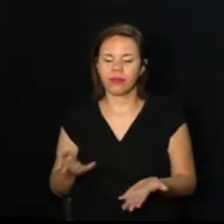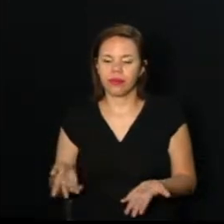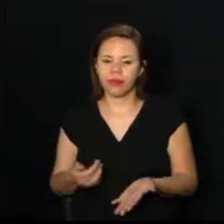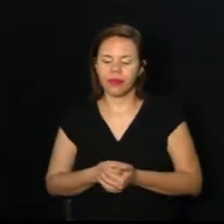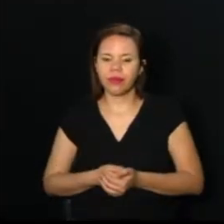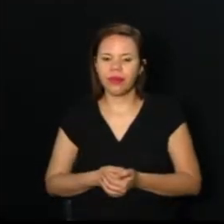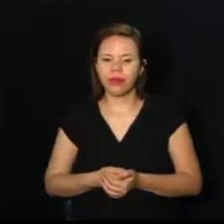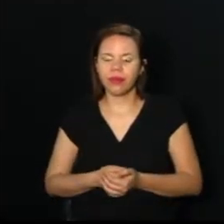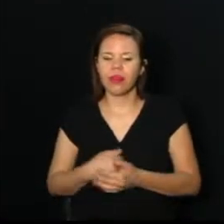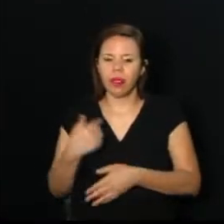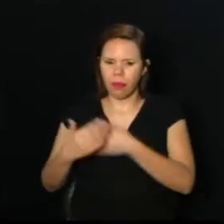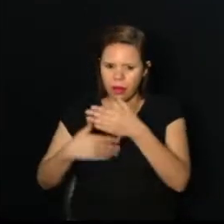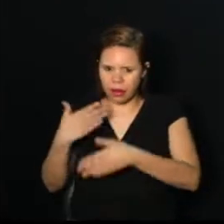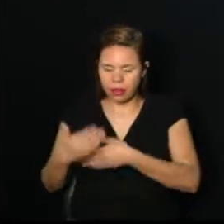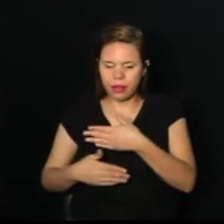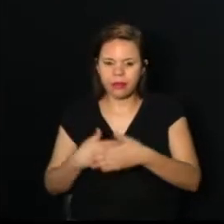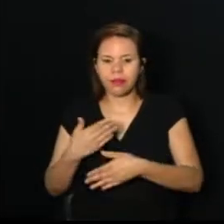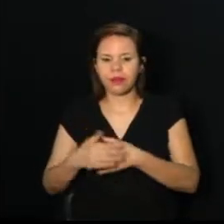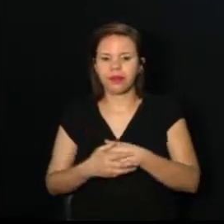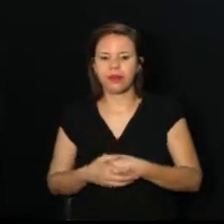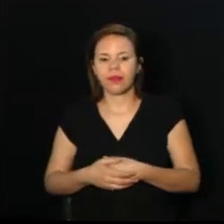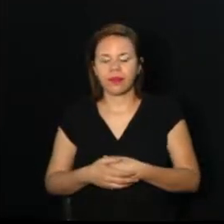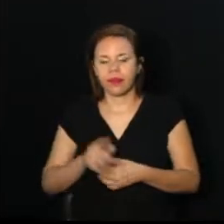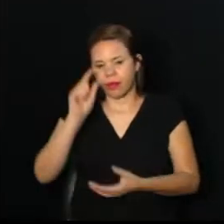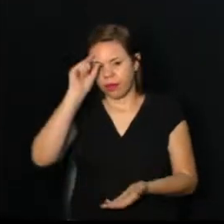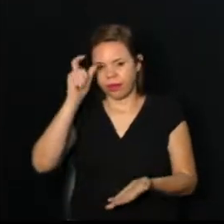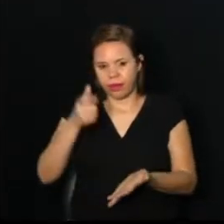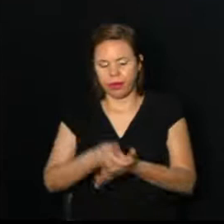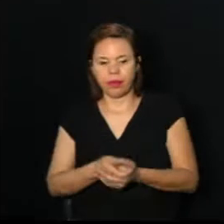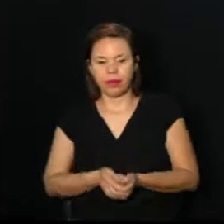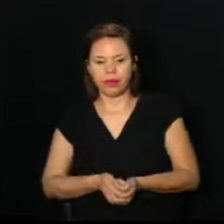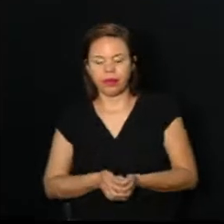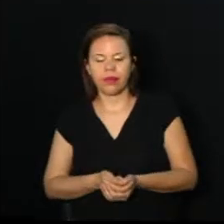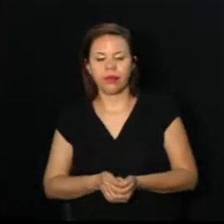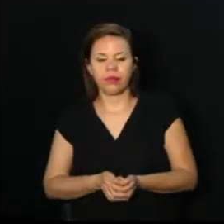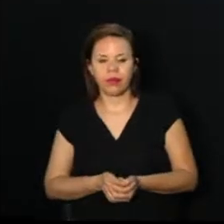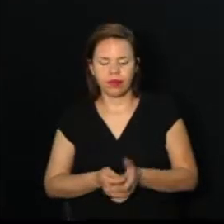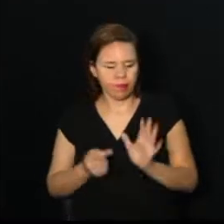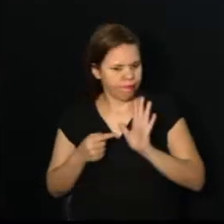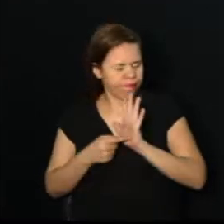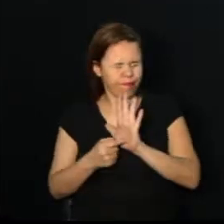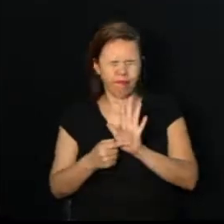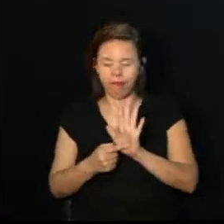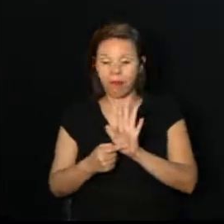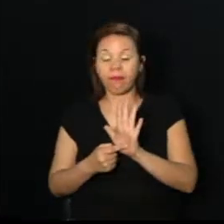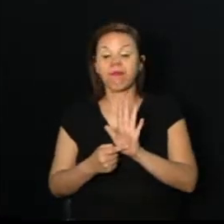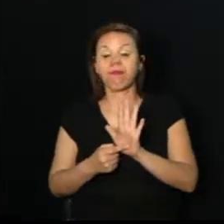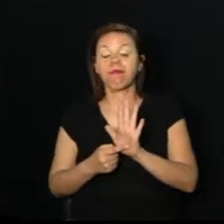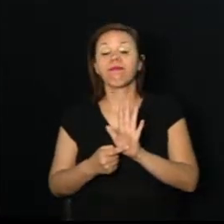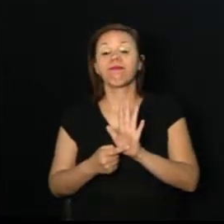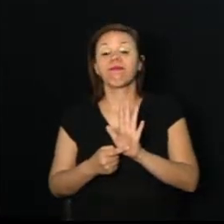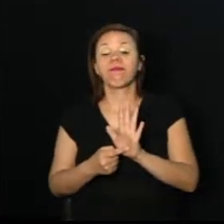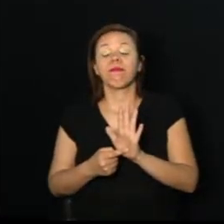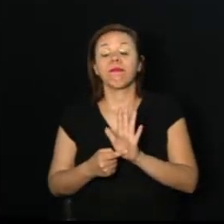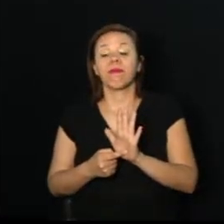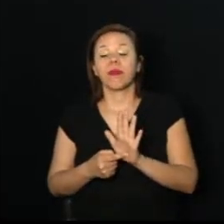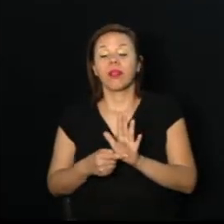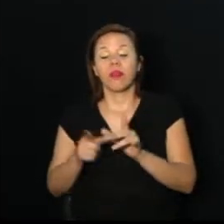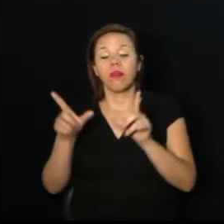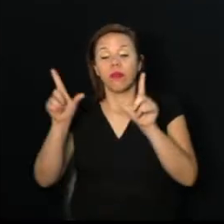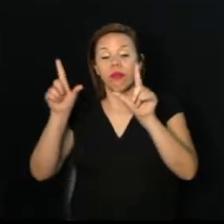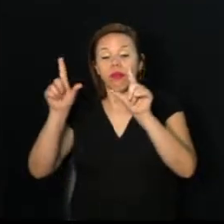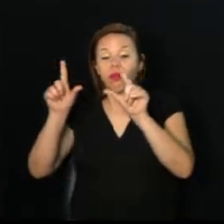o processo da dislexia, que mostra a perda